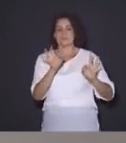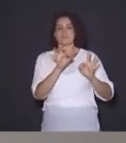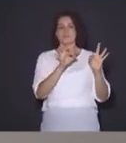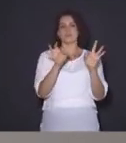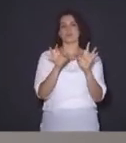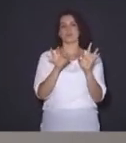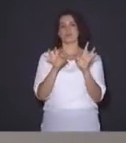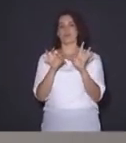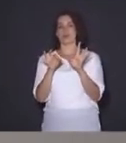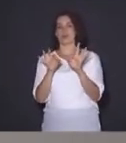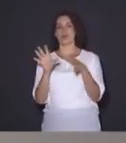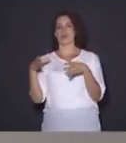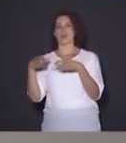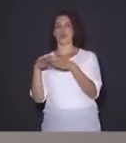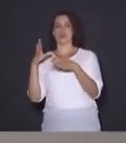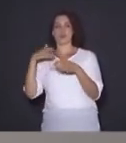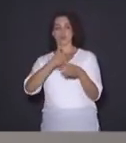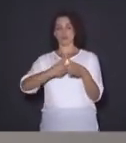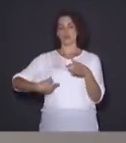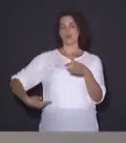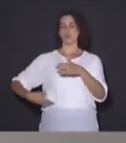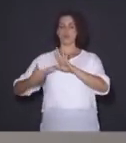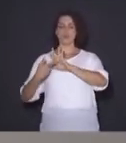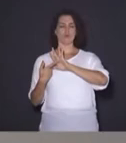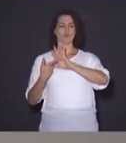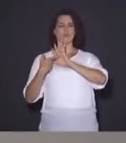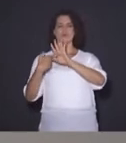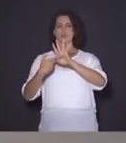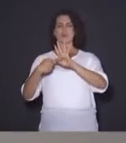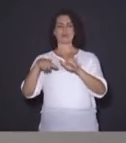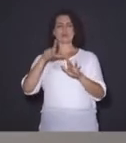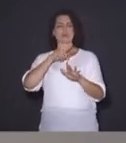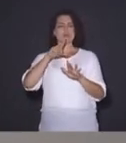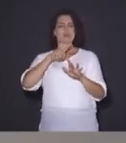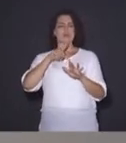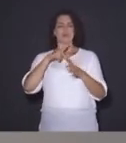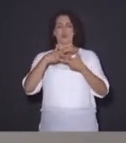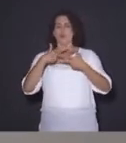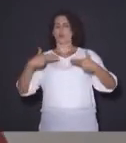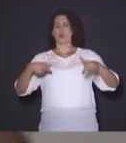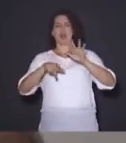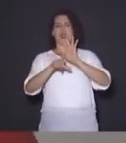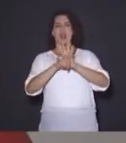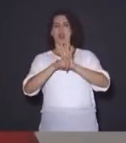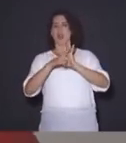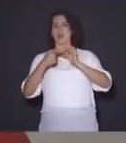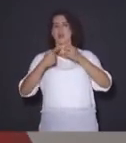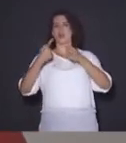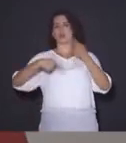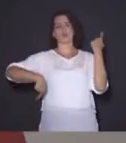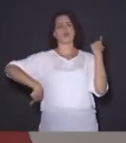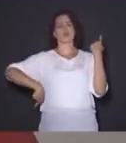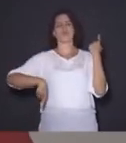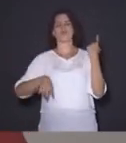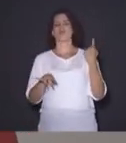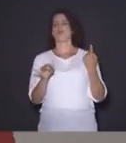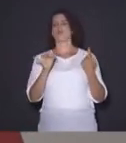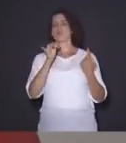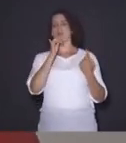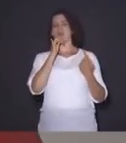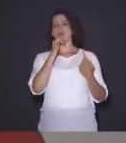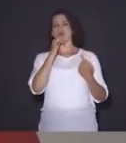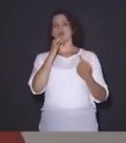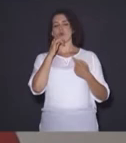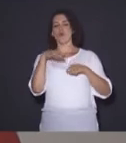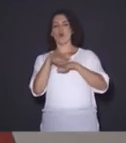governo explicou lu cometeu uma série de ilegalidades entre elas de quebrar o sigilo de uma conversa de lula